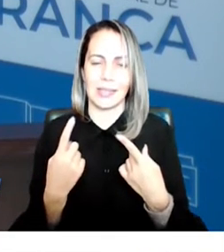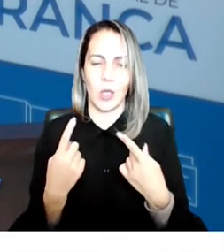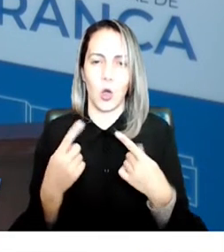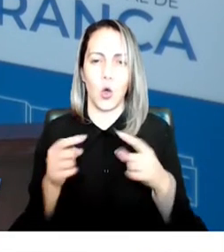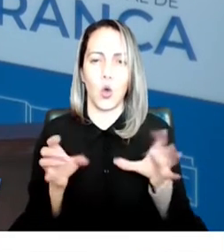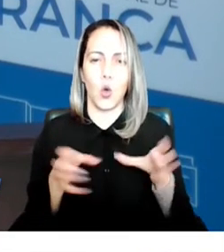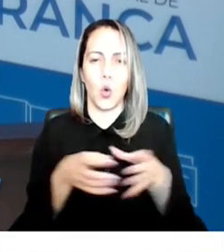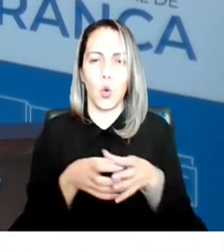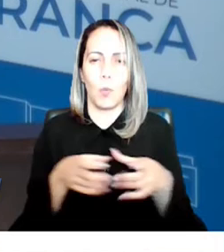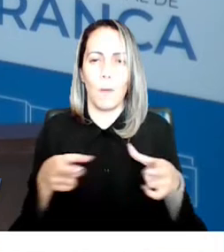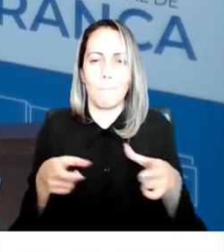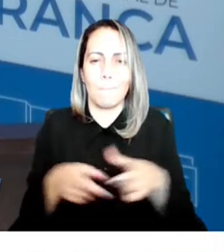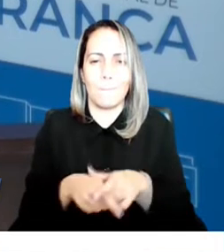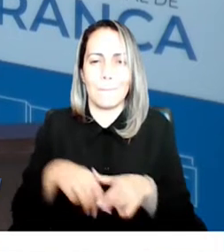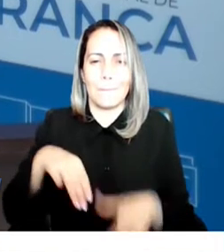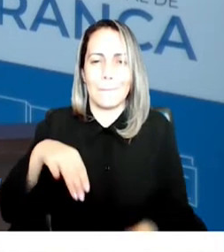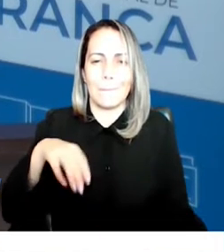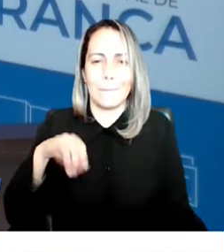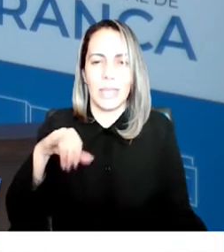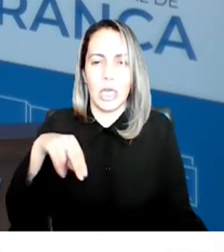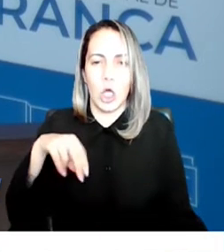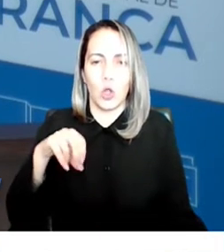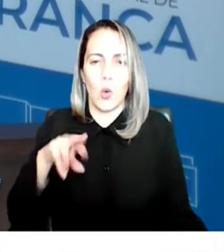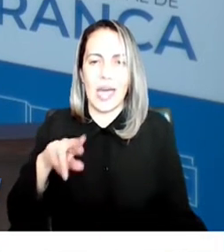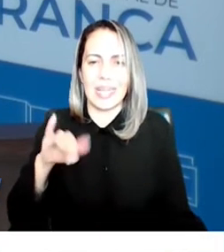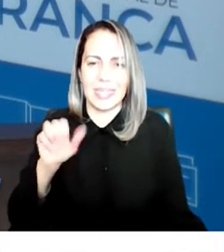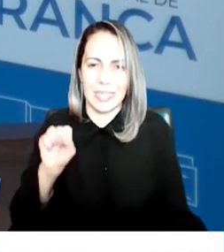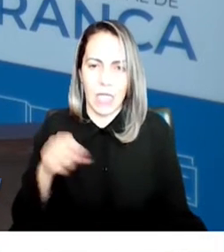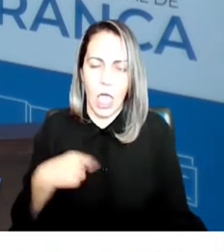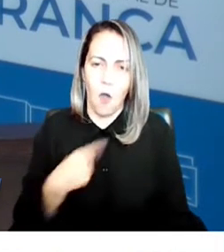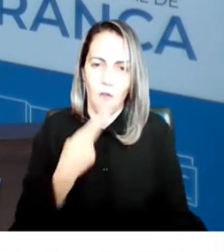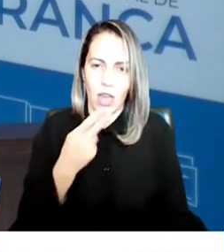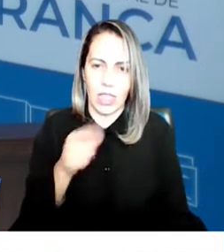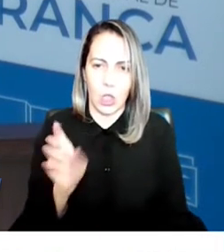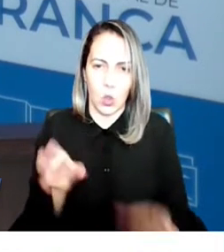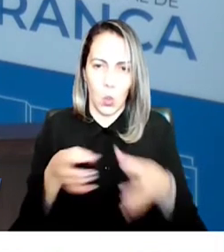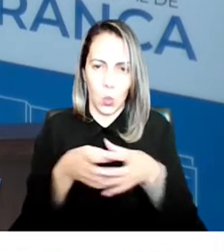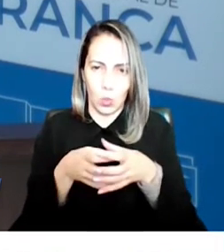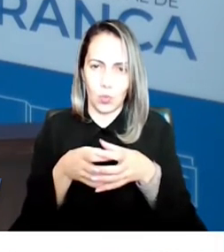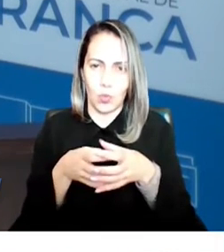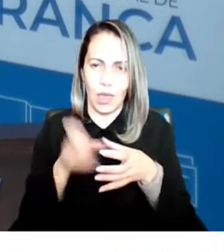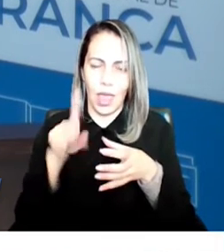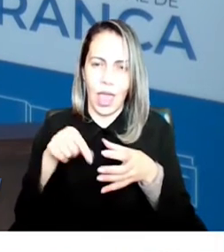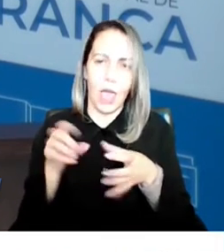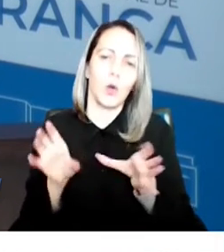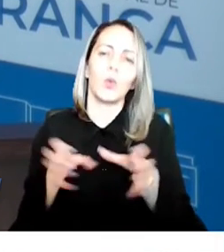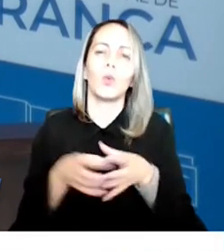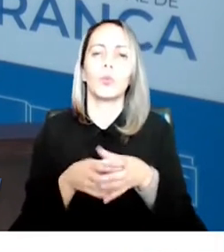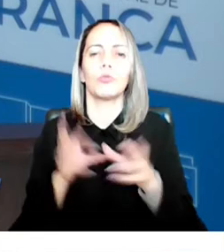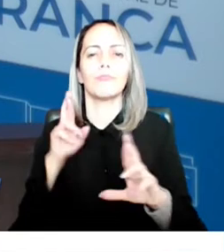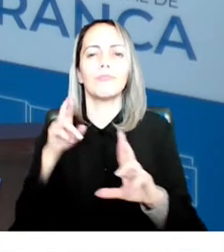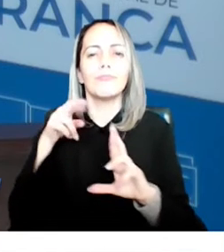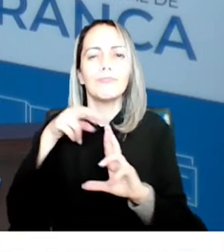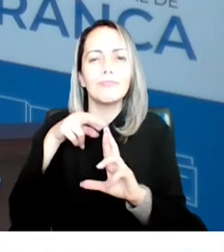E quando eu falo de minorias, eu falo de minorias de representatividade,